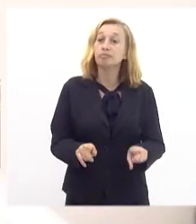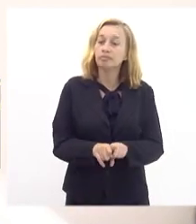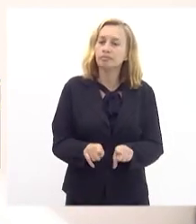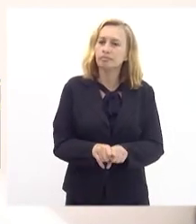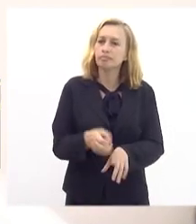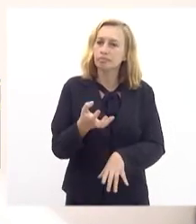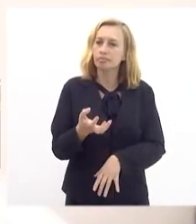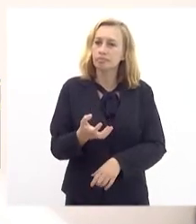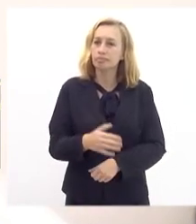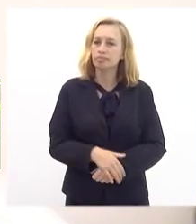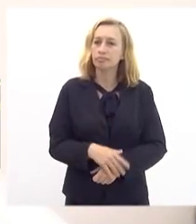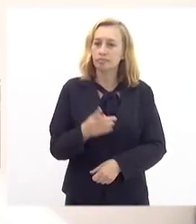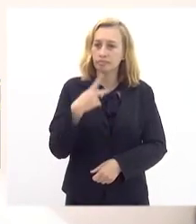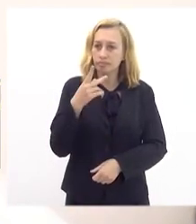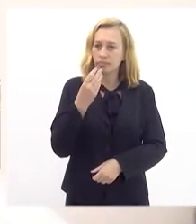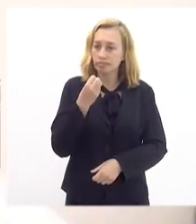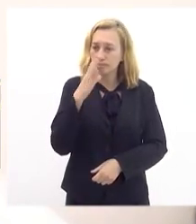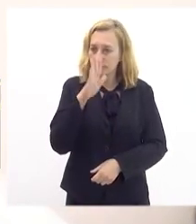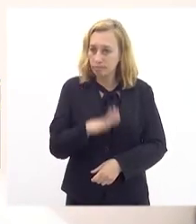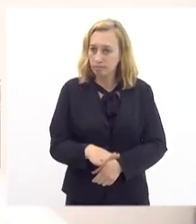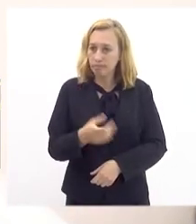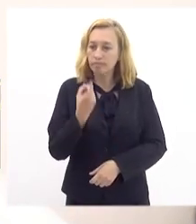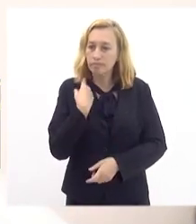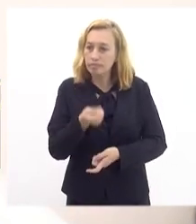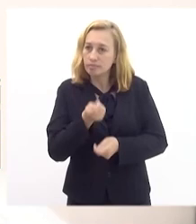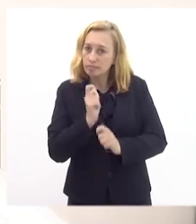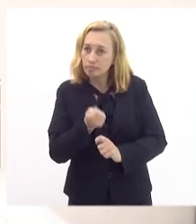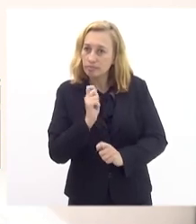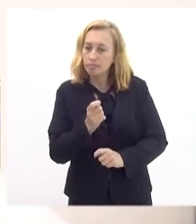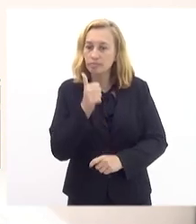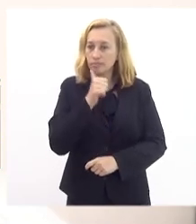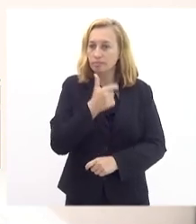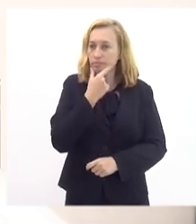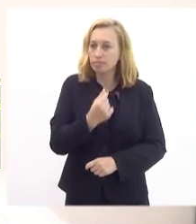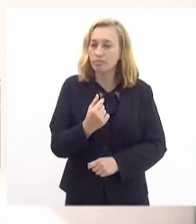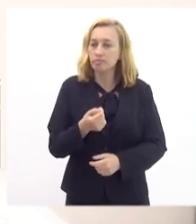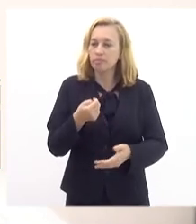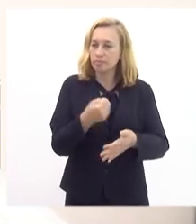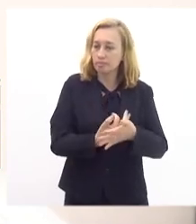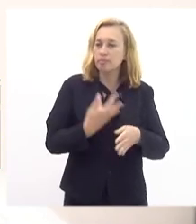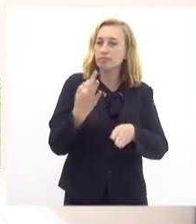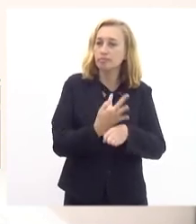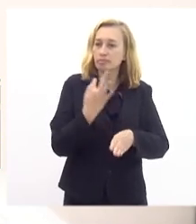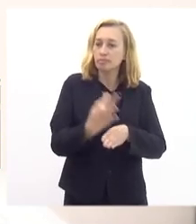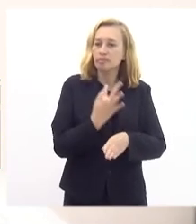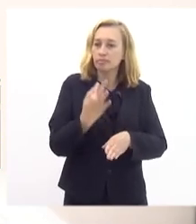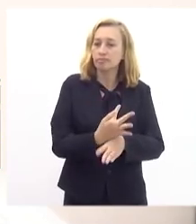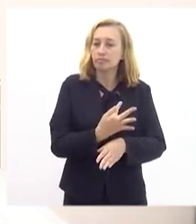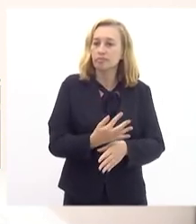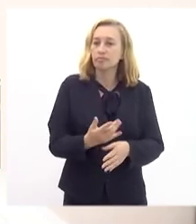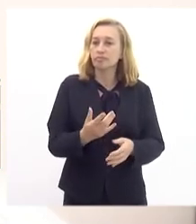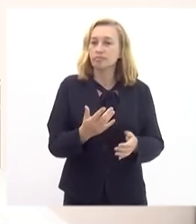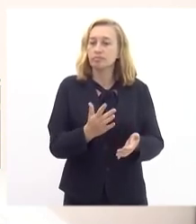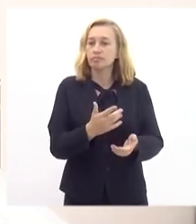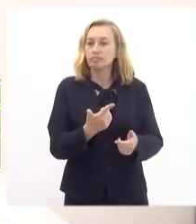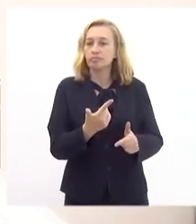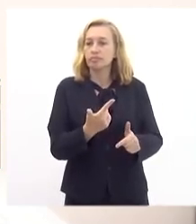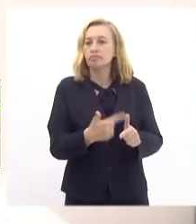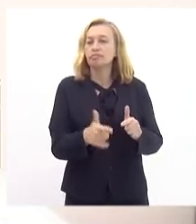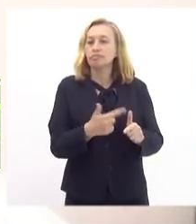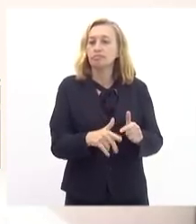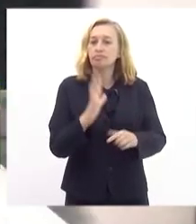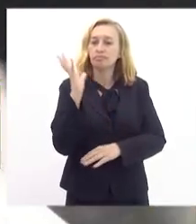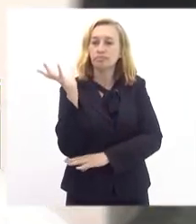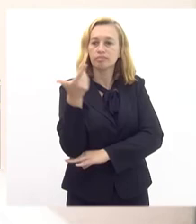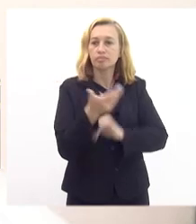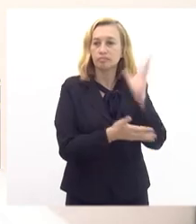também dizer boa tarde aos pescadores e pescadoras que vêm Resistindo ao racismo ambiental por tantos anos e que estão presentes